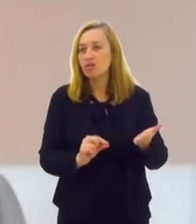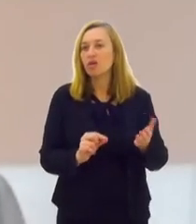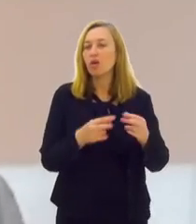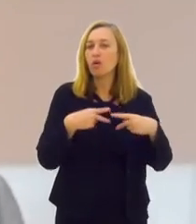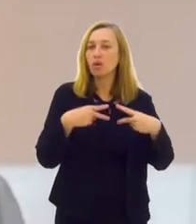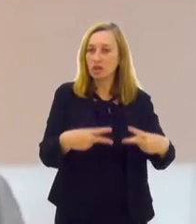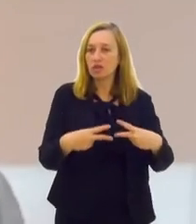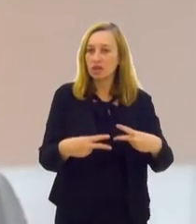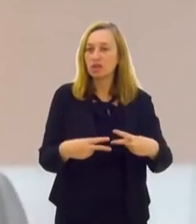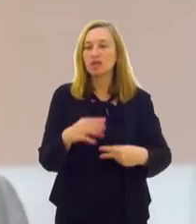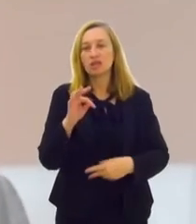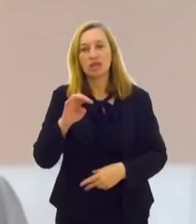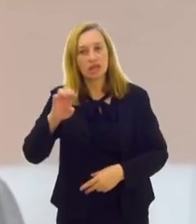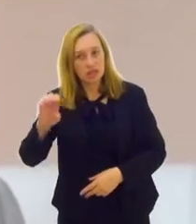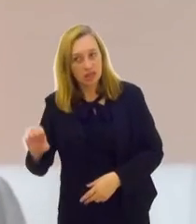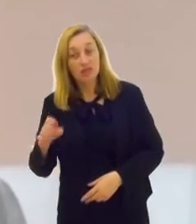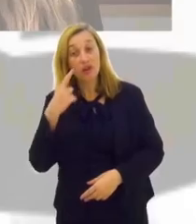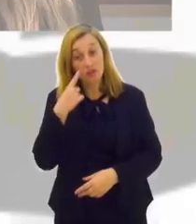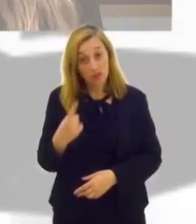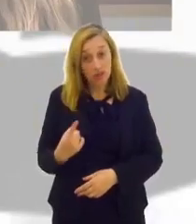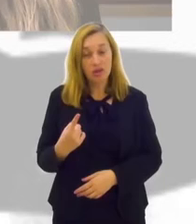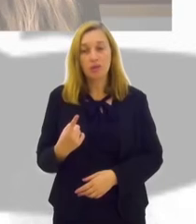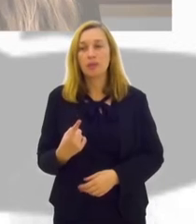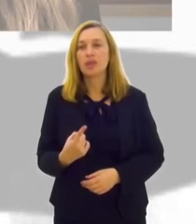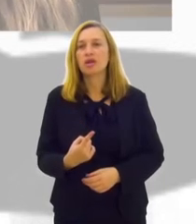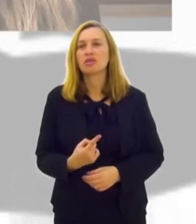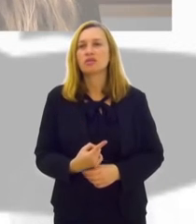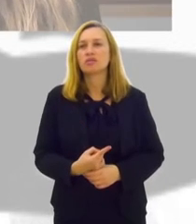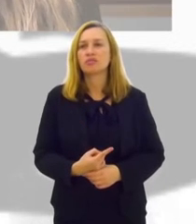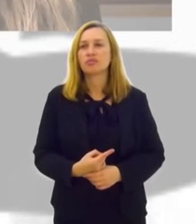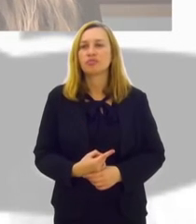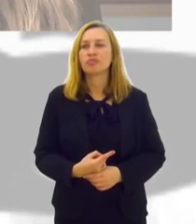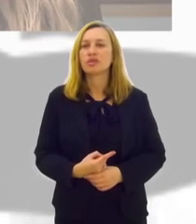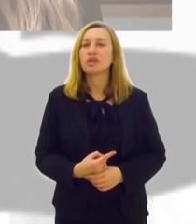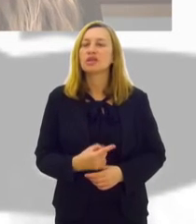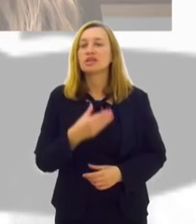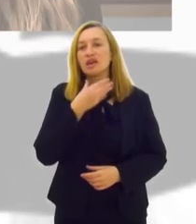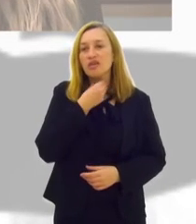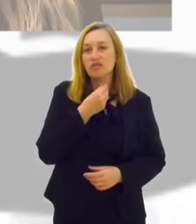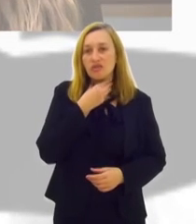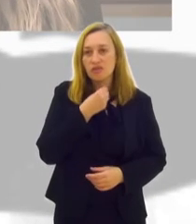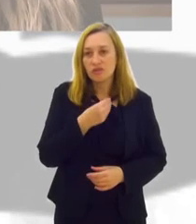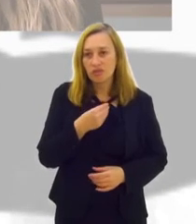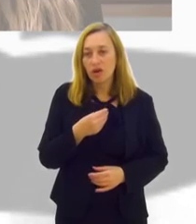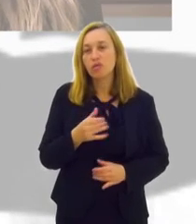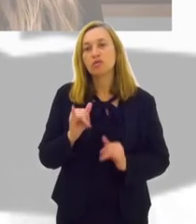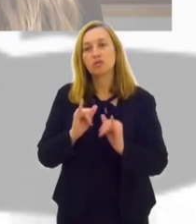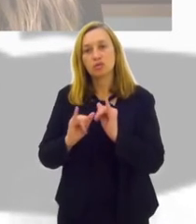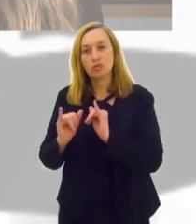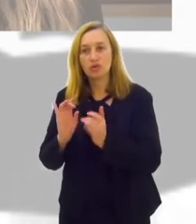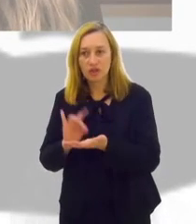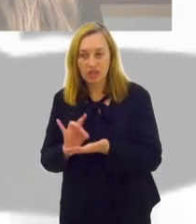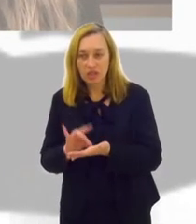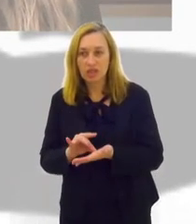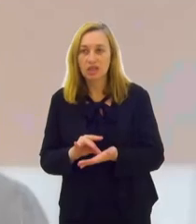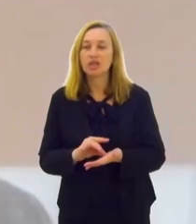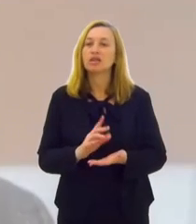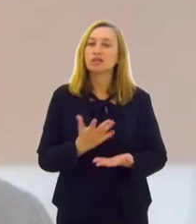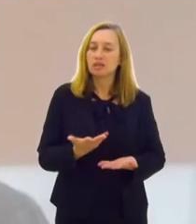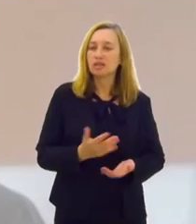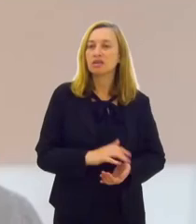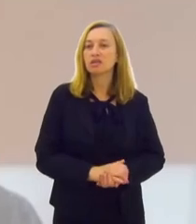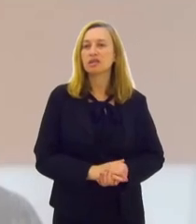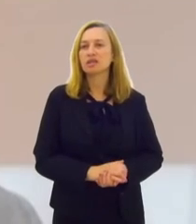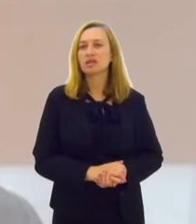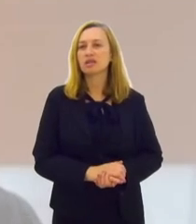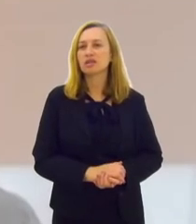que identificarem, que o TSE vai verificar isso O e vai fato tomar ou as fake, providências né? devidas. Fato ou Tem, fake, o temos, senhor está se temos o referindo?